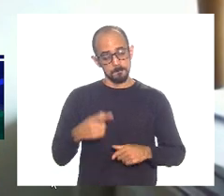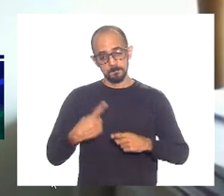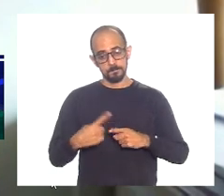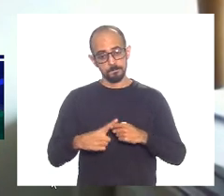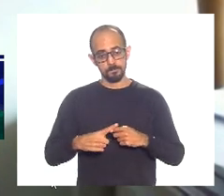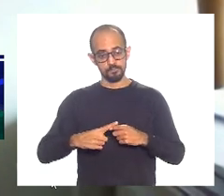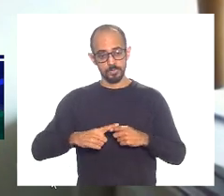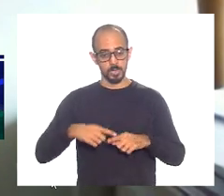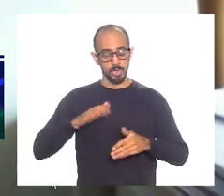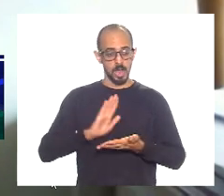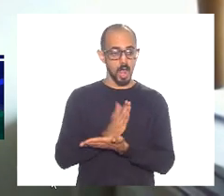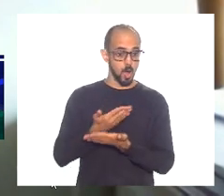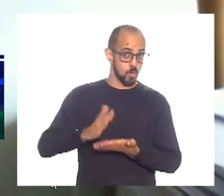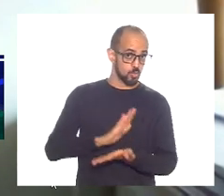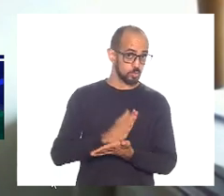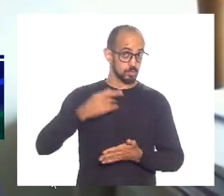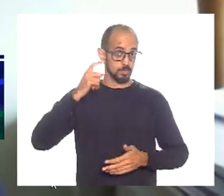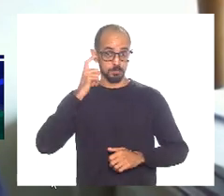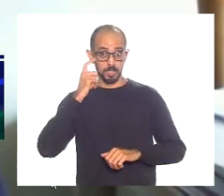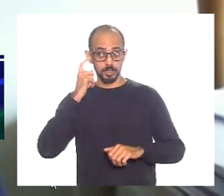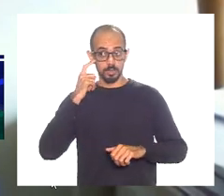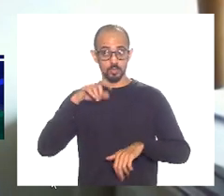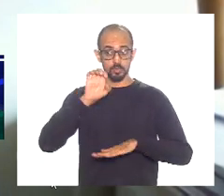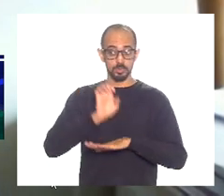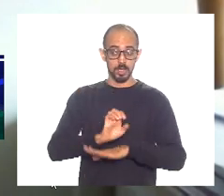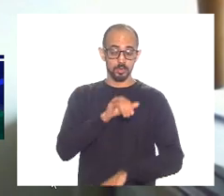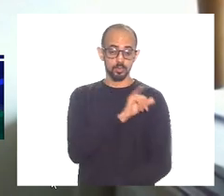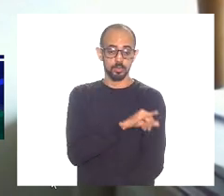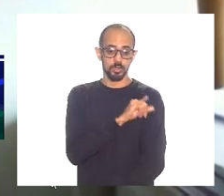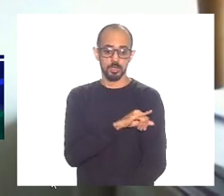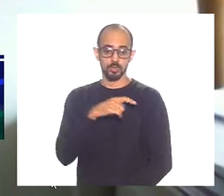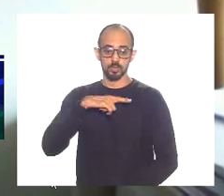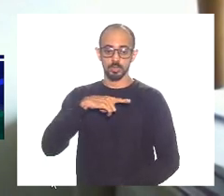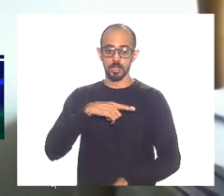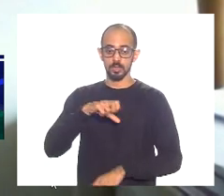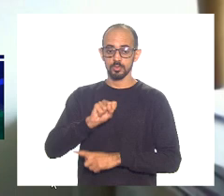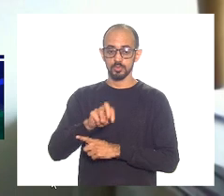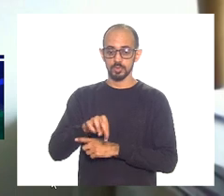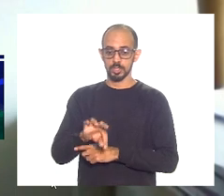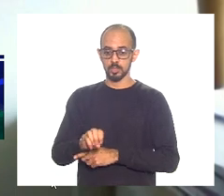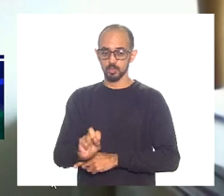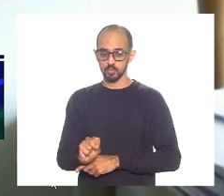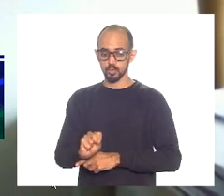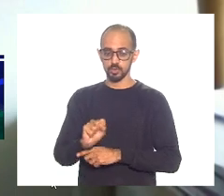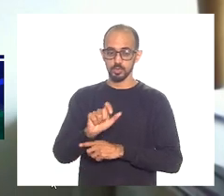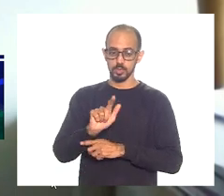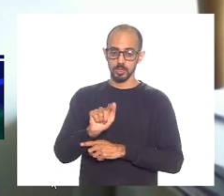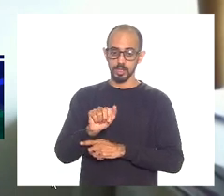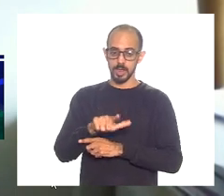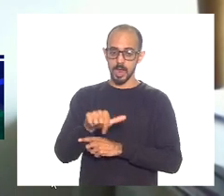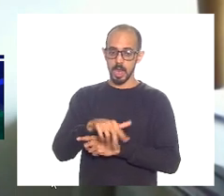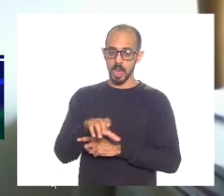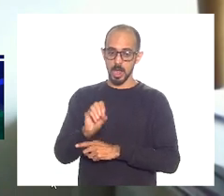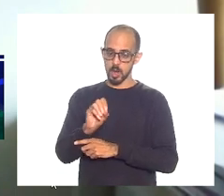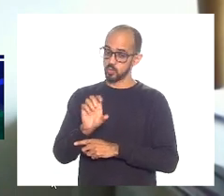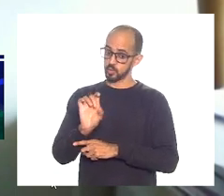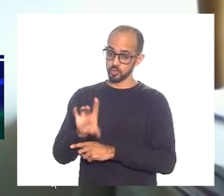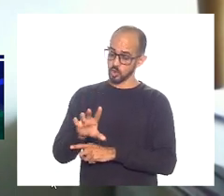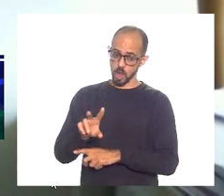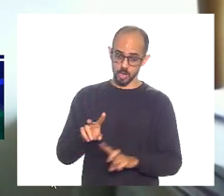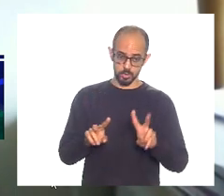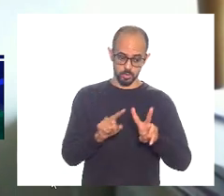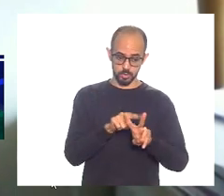às vezes, muitos acham que o estado do Rio de Janeiro só tem Santos Dumont e Galeão, e não é verdade.